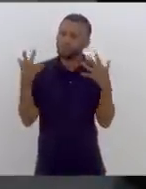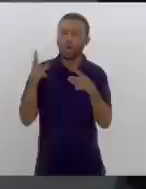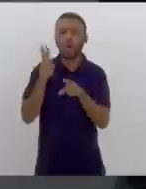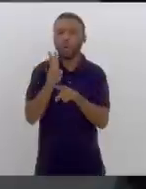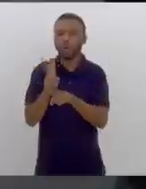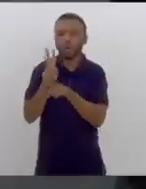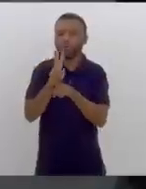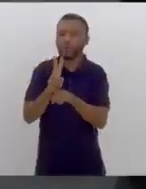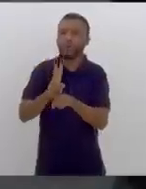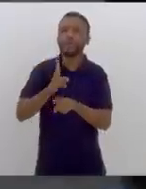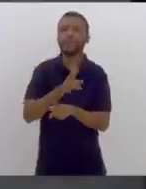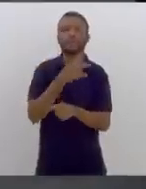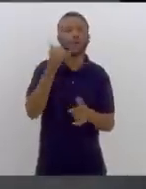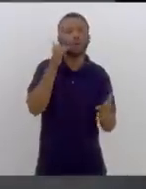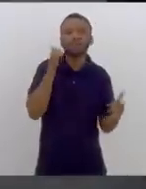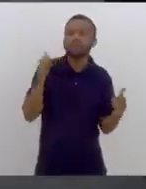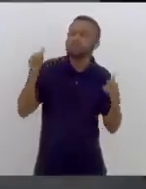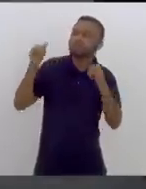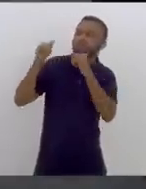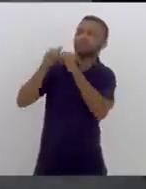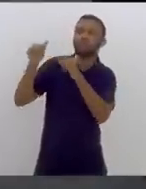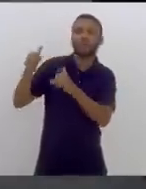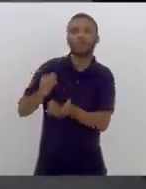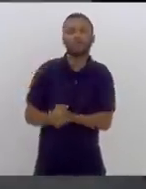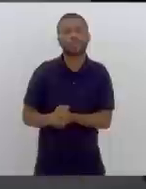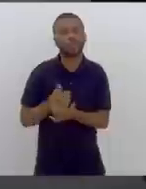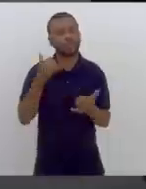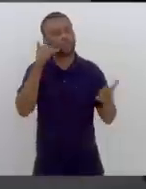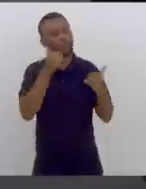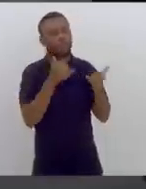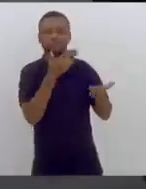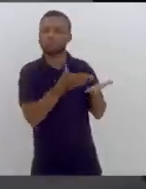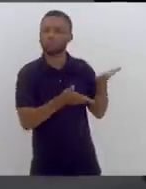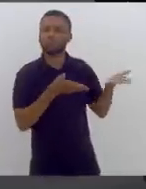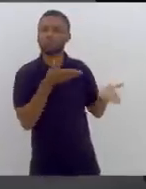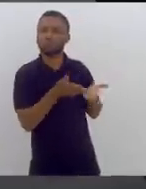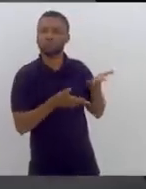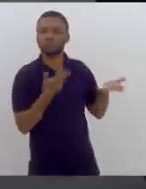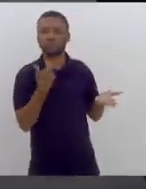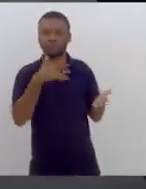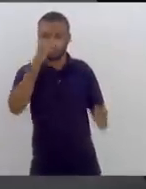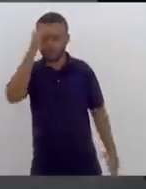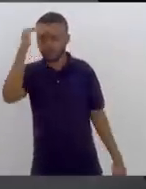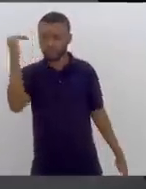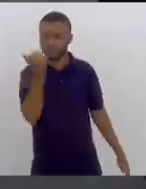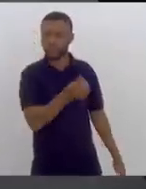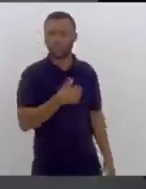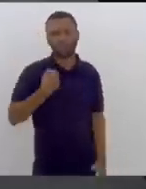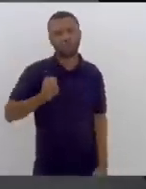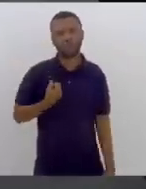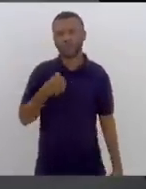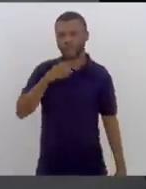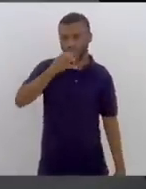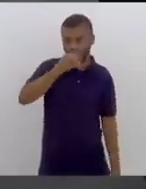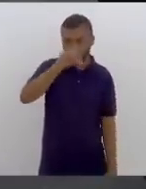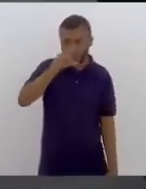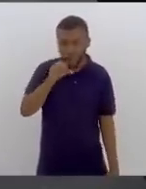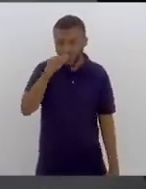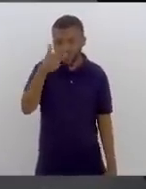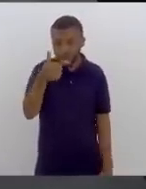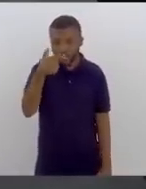toda vez que eu ligo para lá me tratam bem no maior respeito eu sou 09274